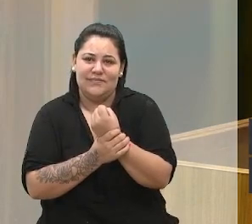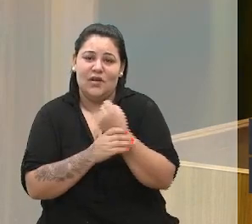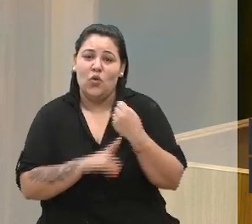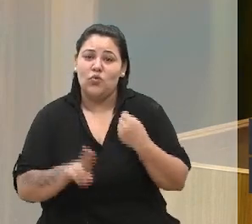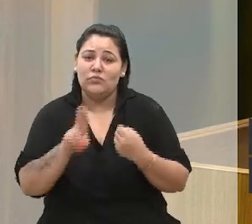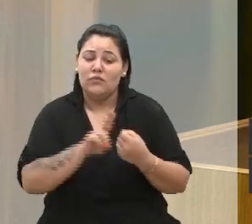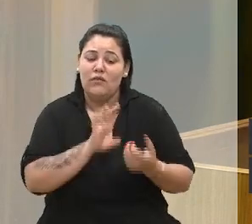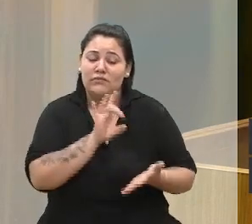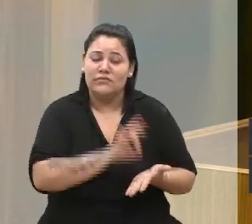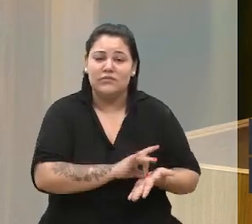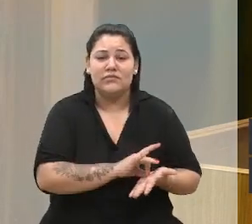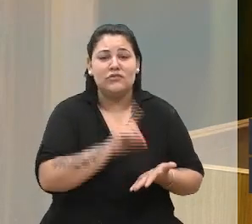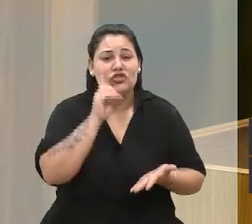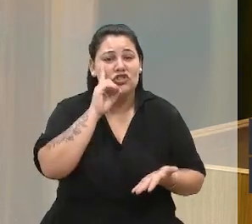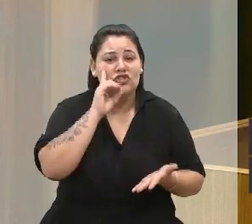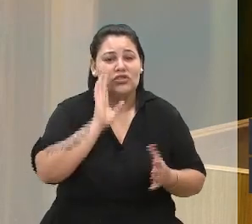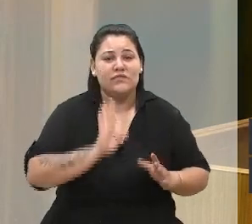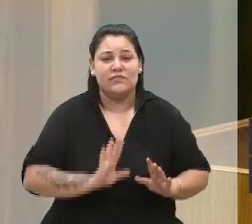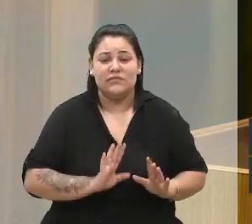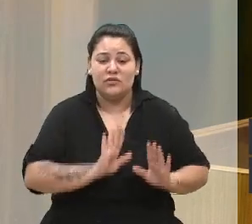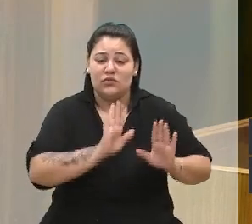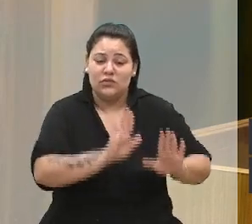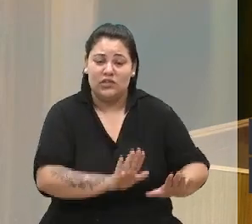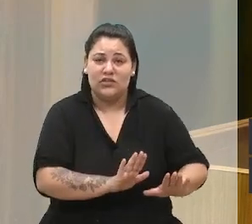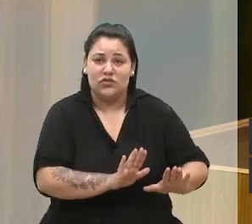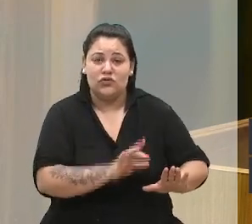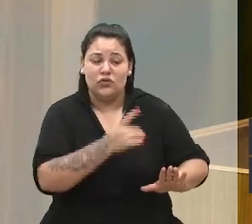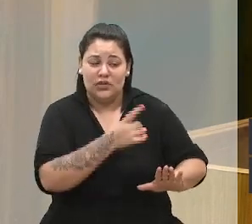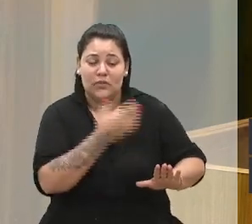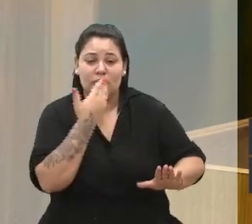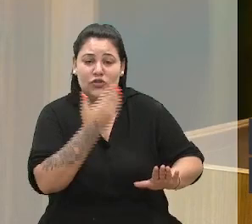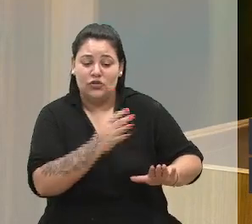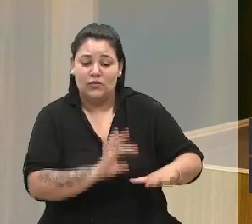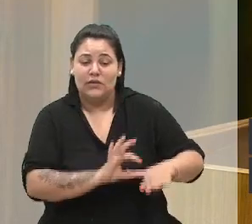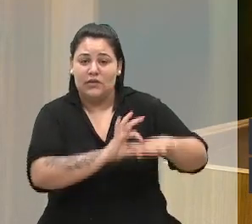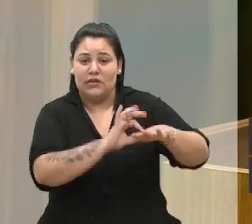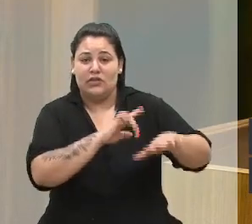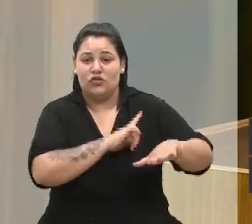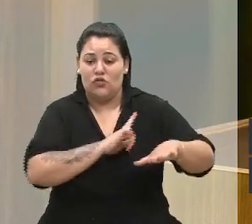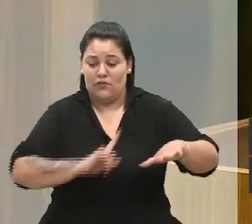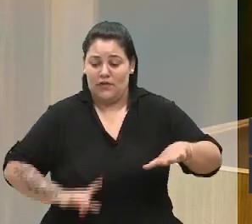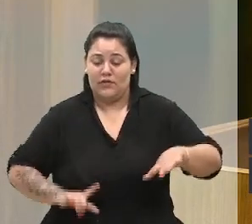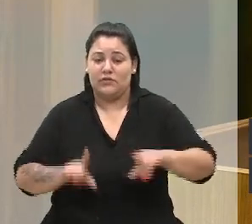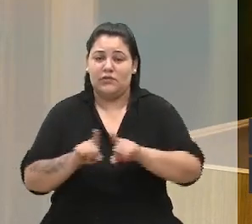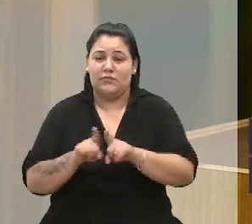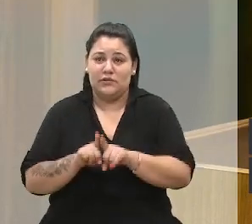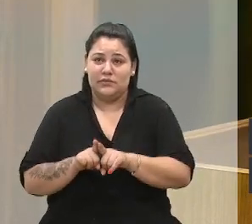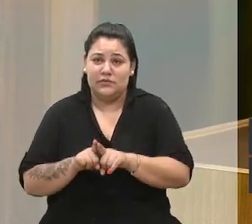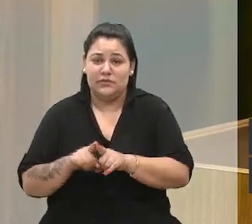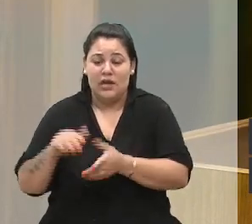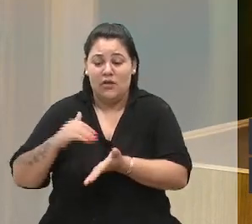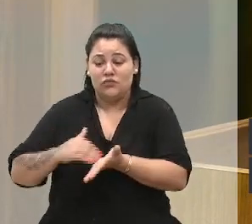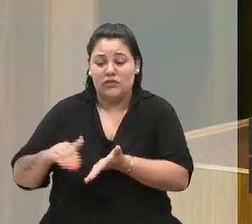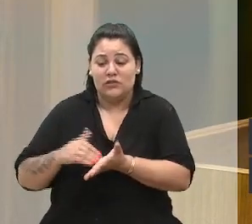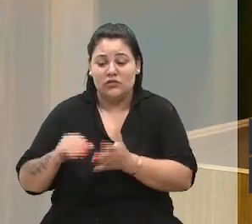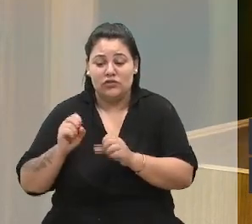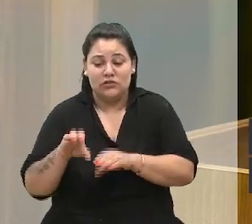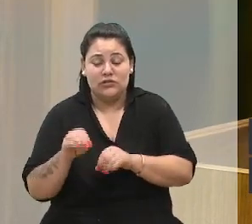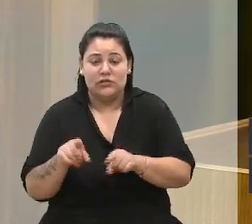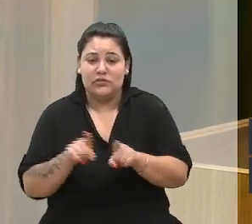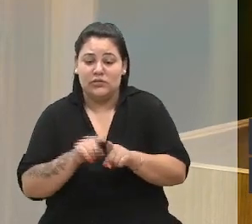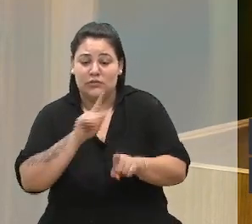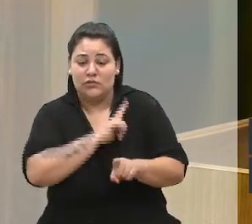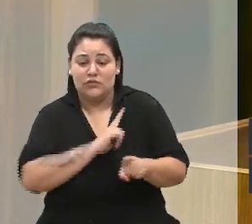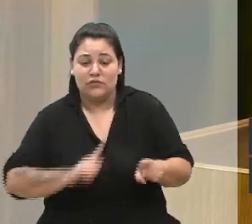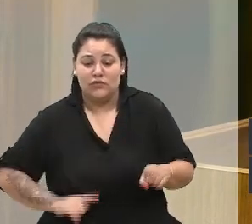aplicada. Tá? Então, deixo aqui a liderança de governo, ao secretário de Educação e ao governo